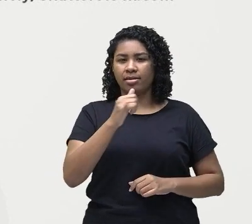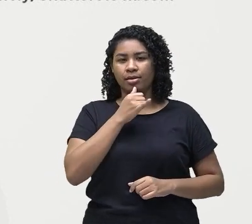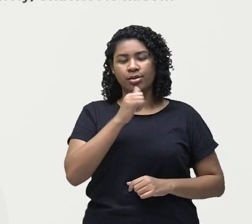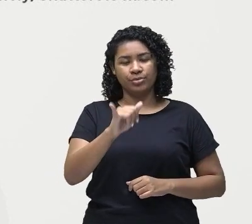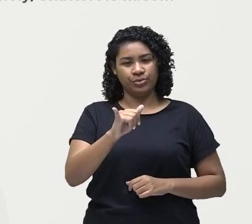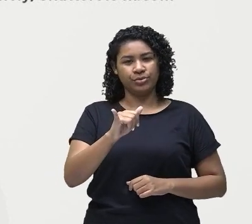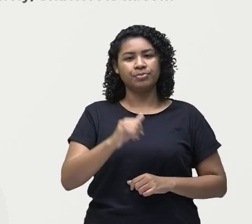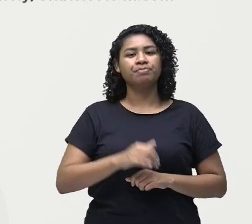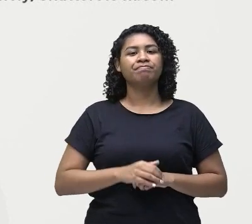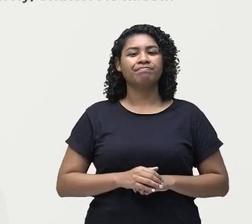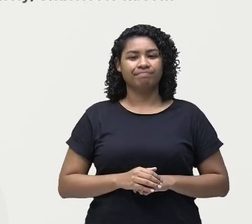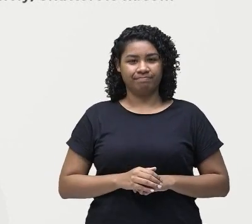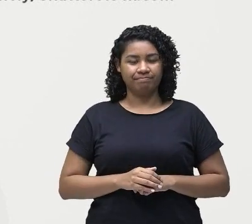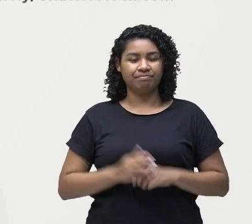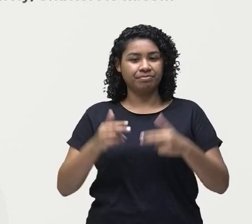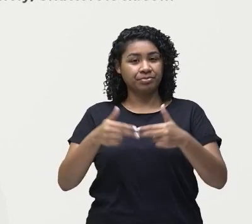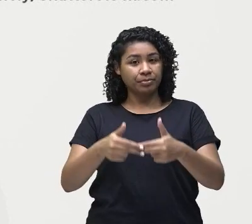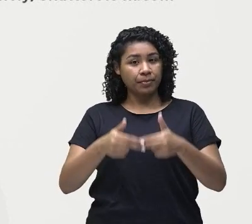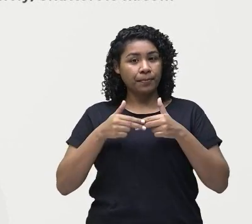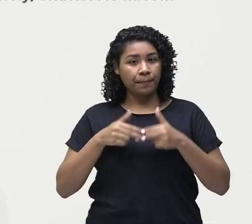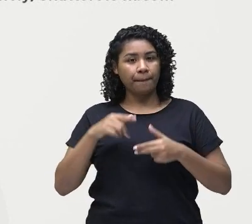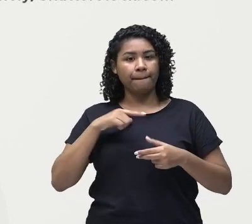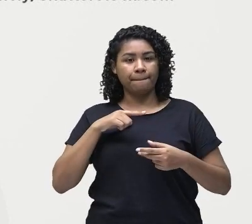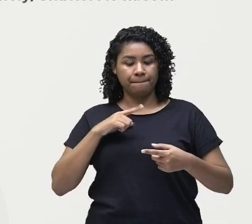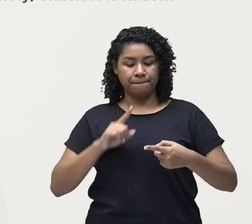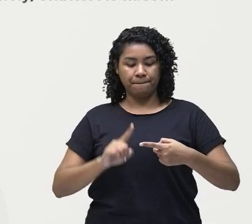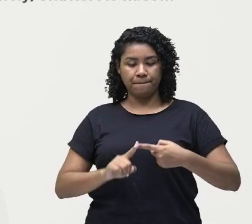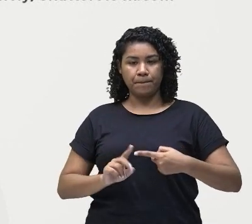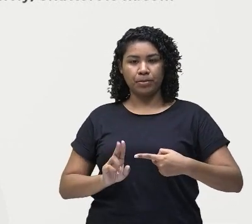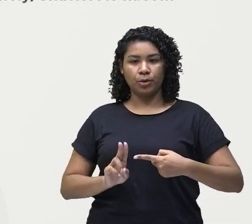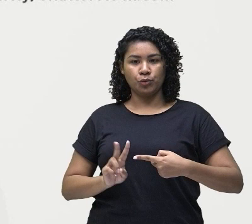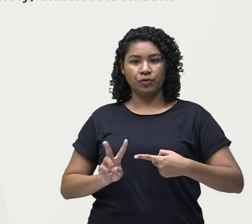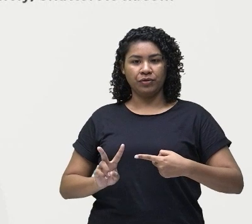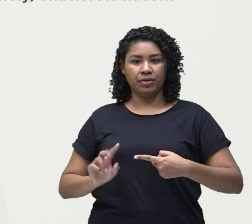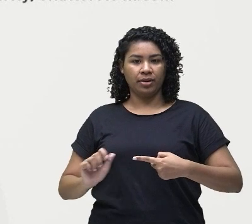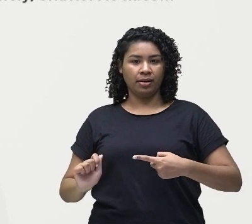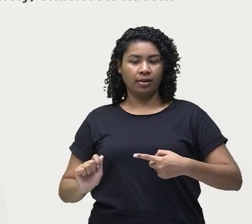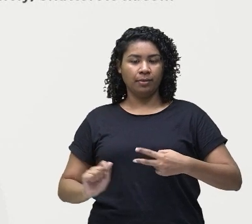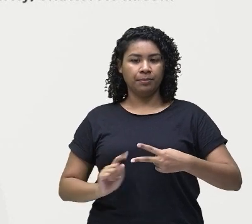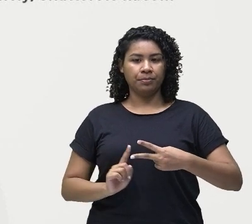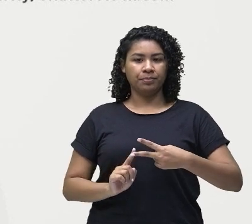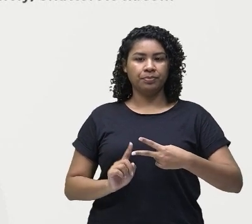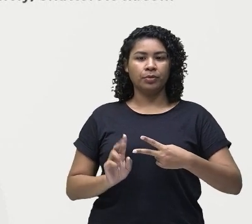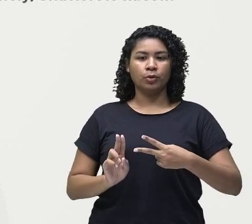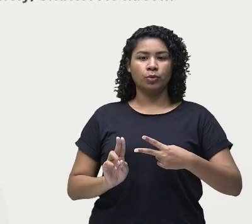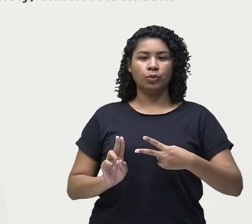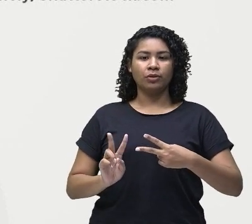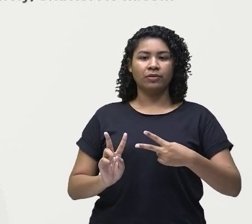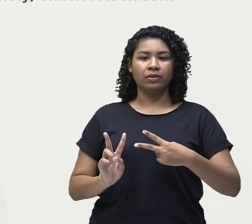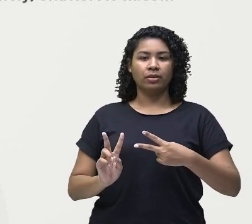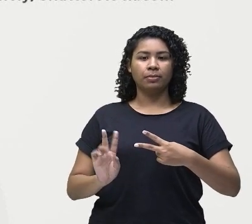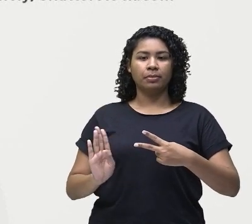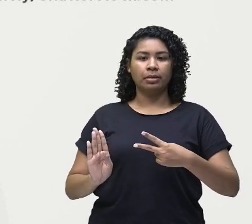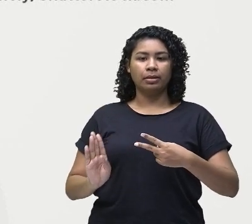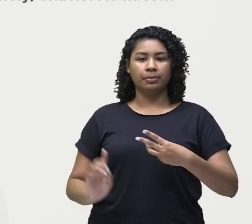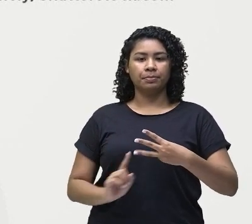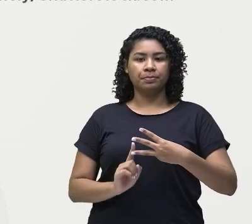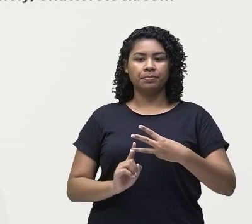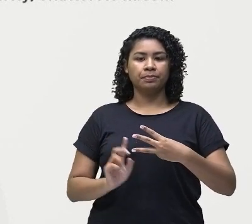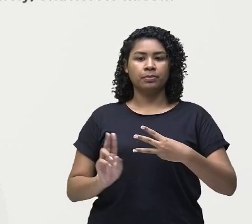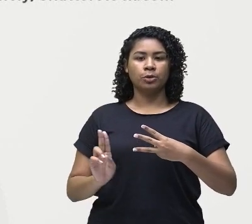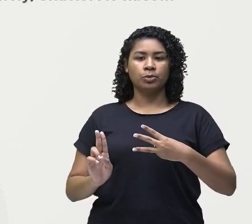distintas. E aí a gente tem UVA, UVB e UVC.